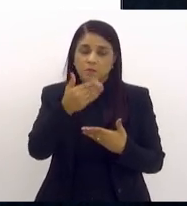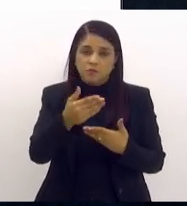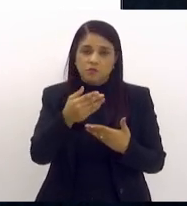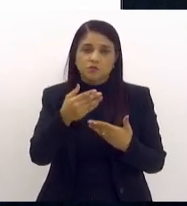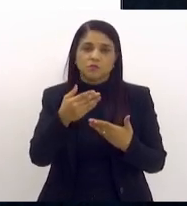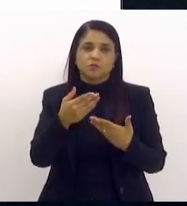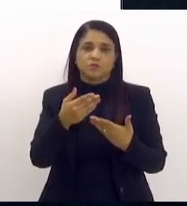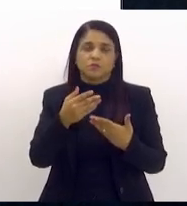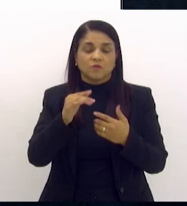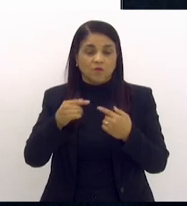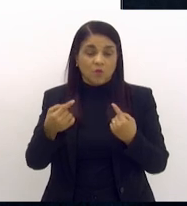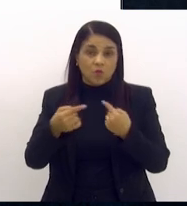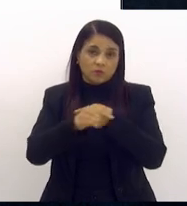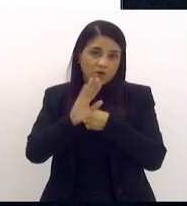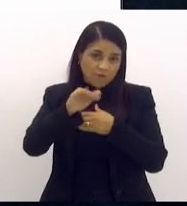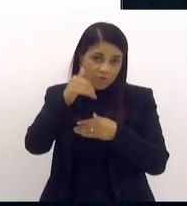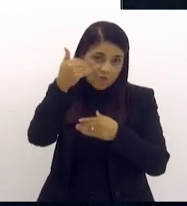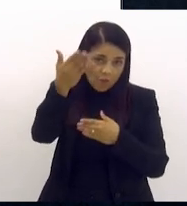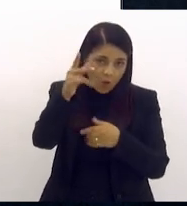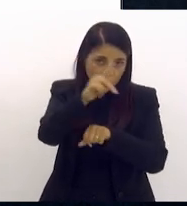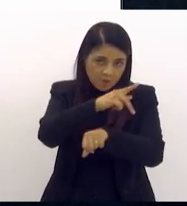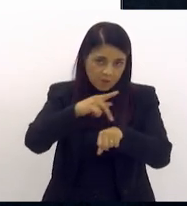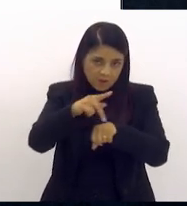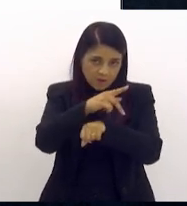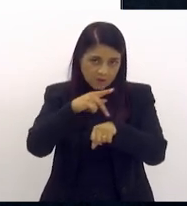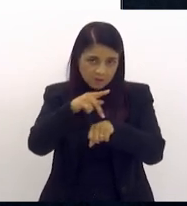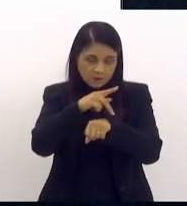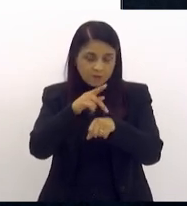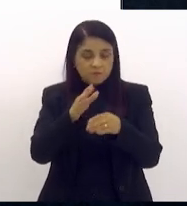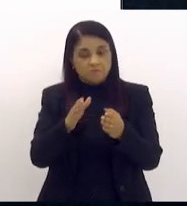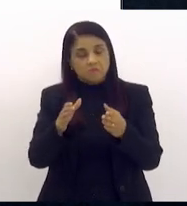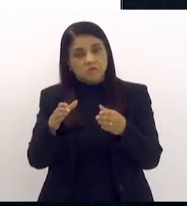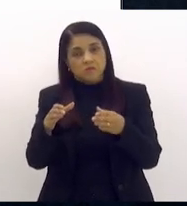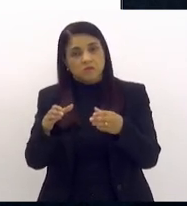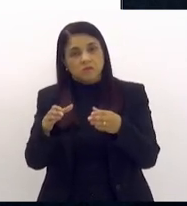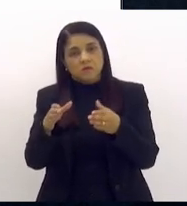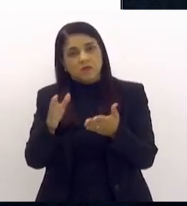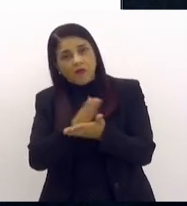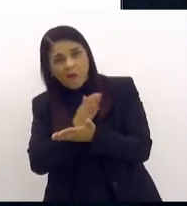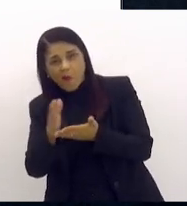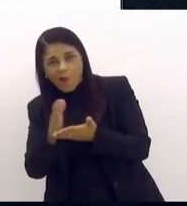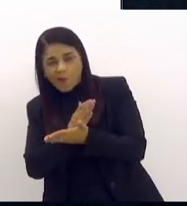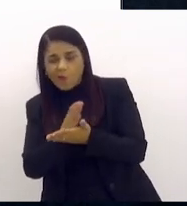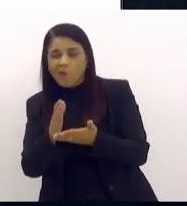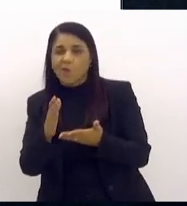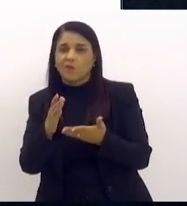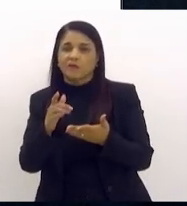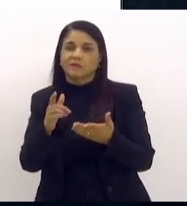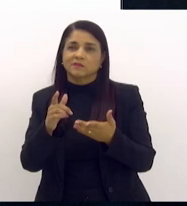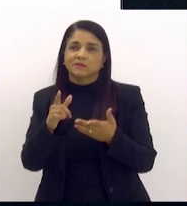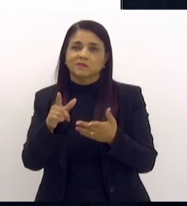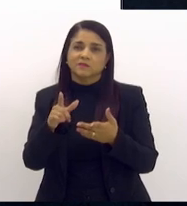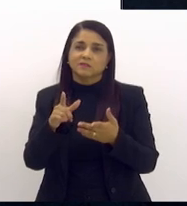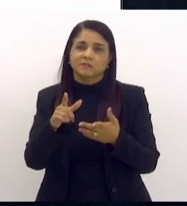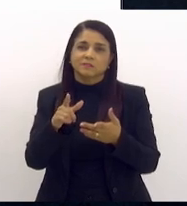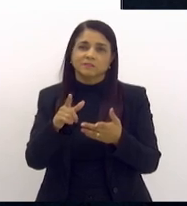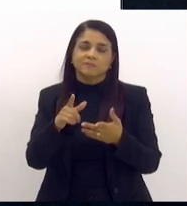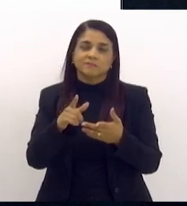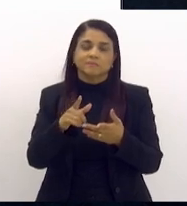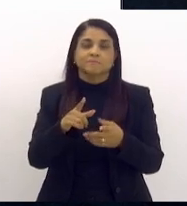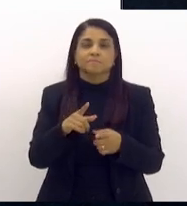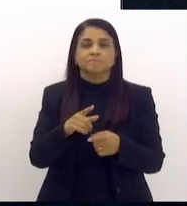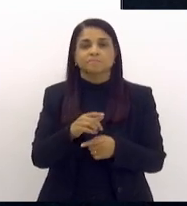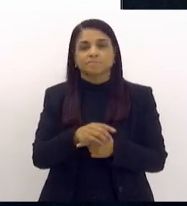boa parte de fora né e em boa parte eh algumas né E que a gente vai ver também tamb a questão do das